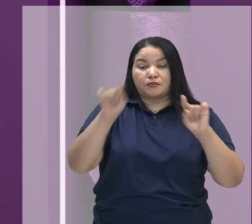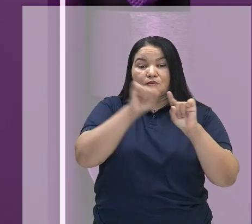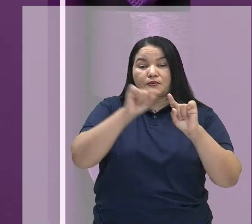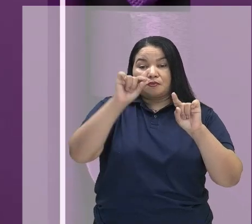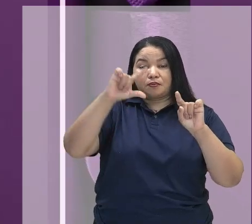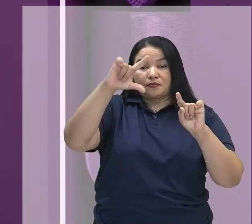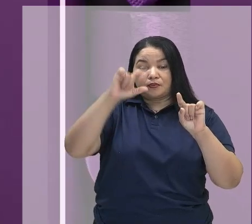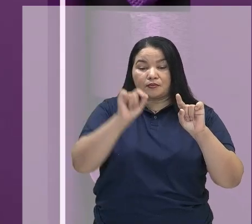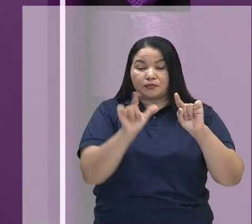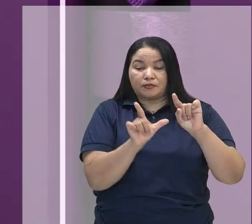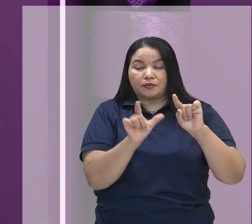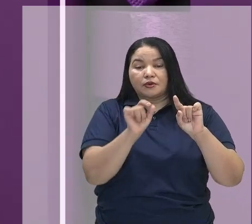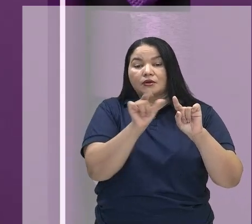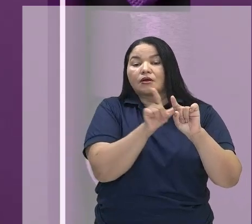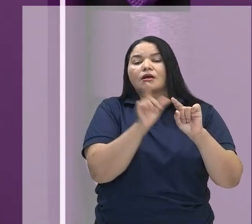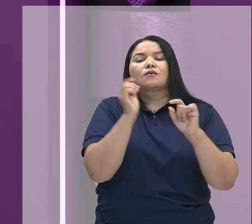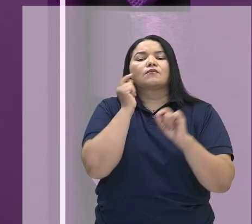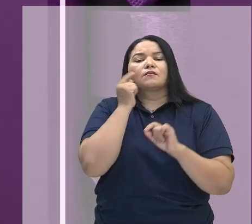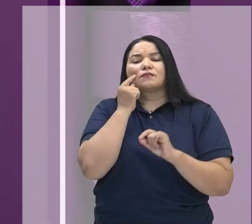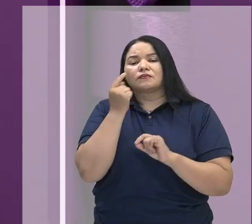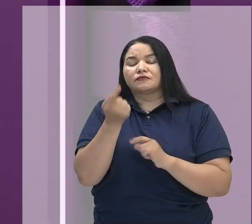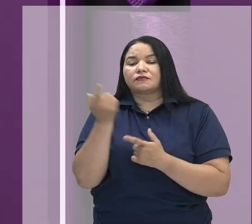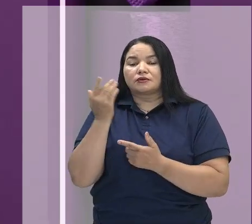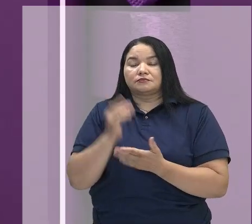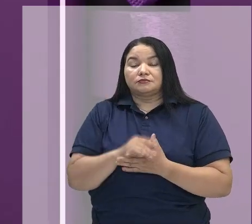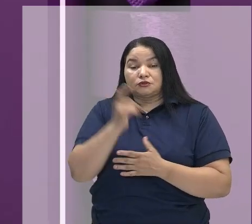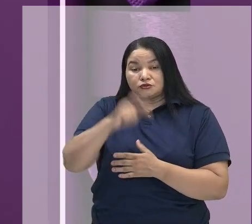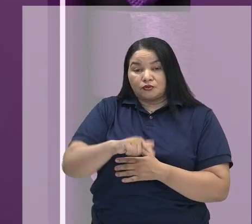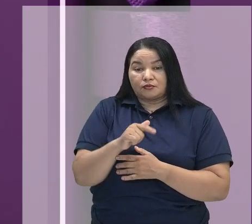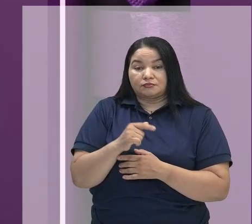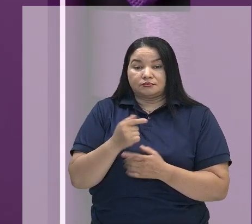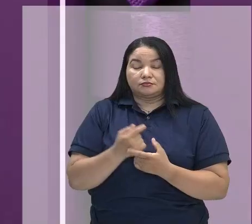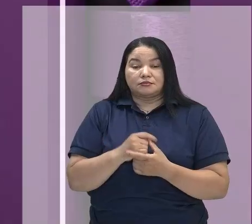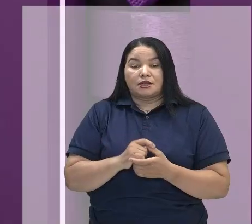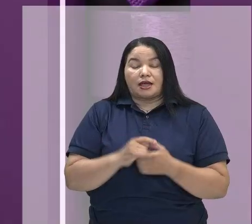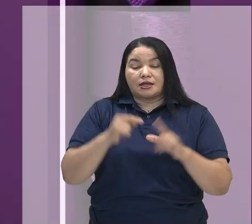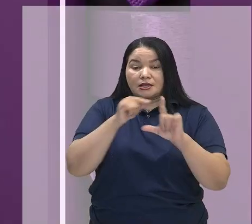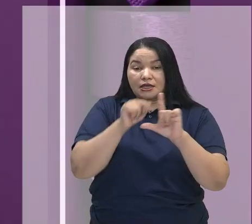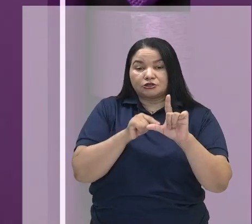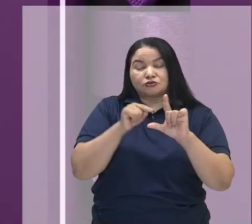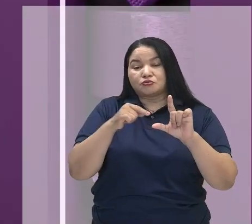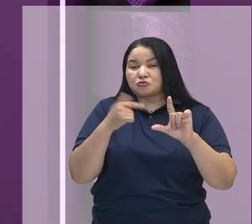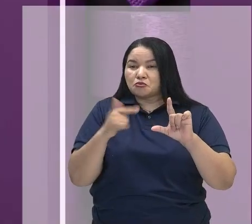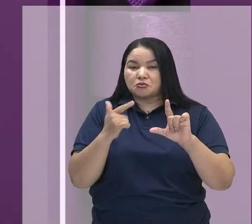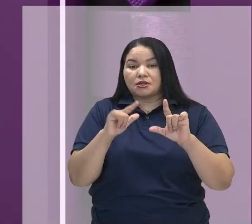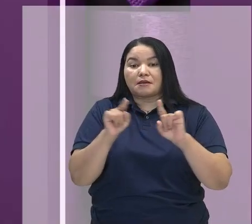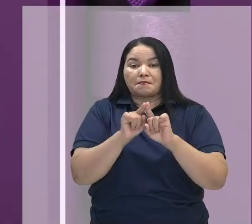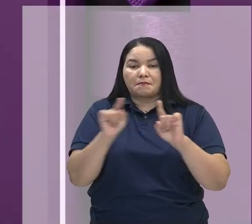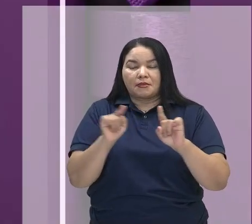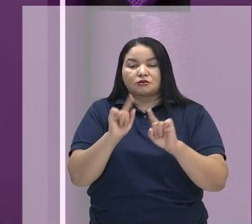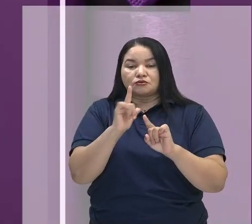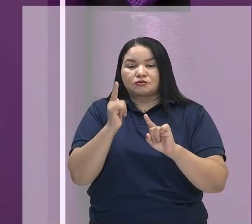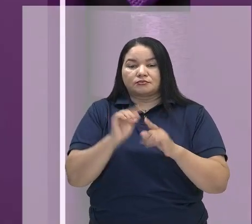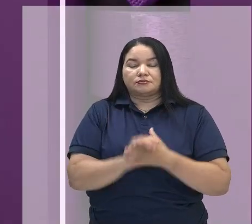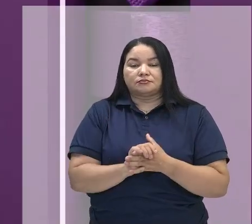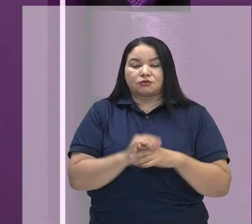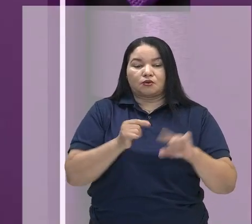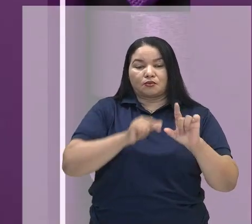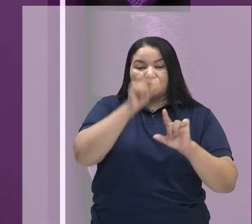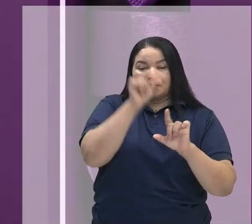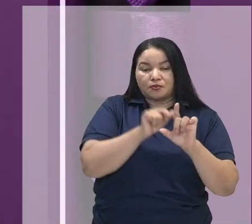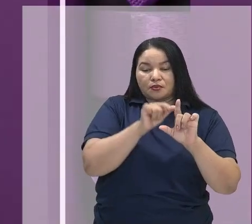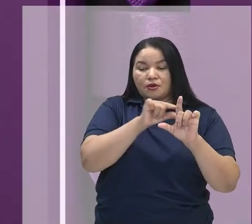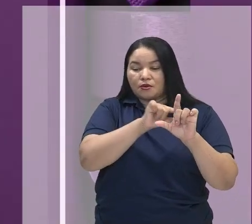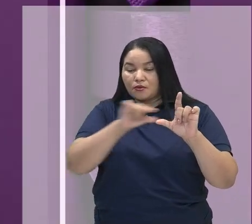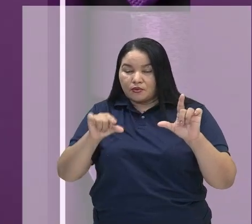uma vez lembrar, o gráfico de setores, ele não terá eixos, certo? O que tem eixos, então? Eixo vertical e eixo horizontal. É